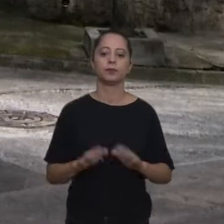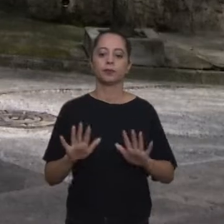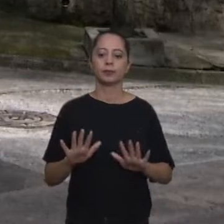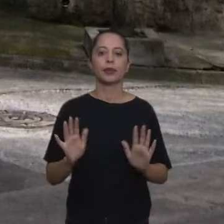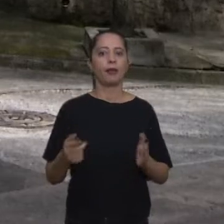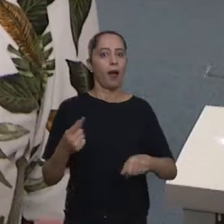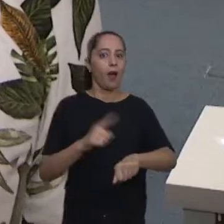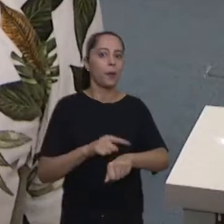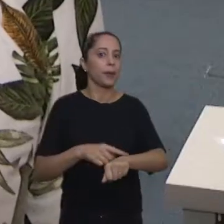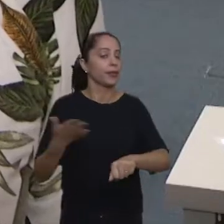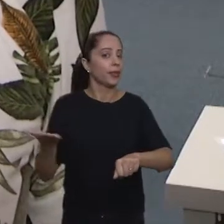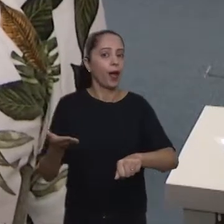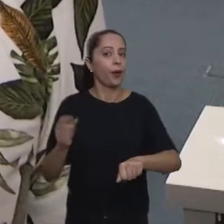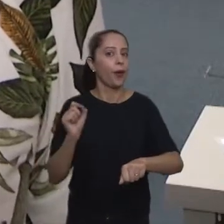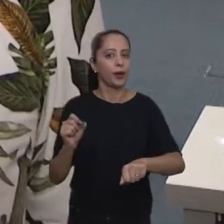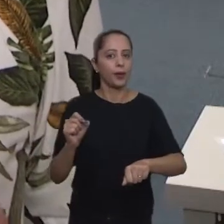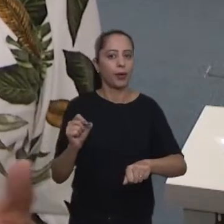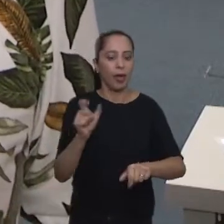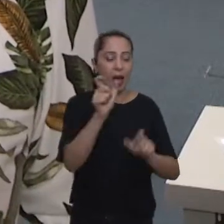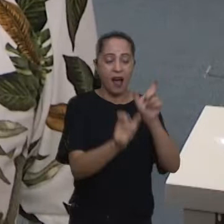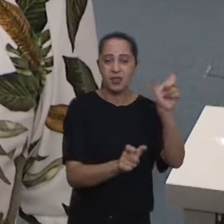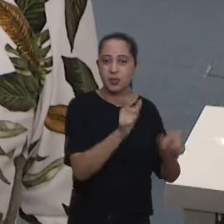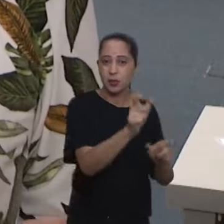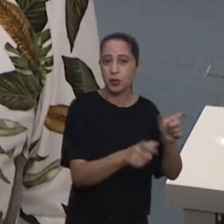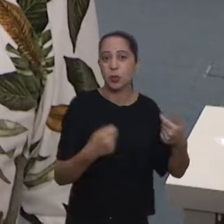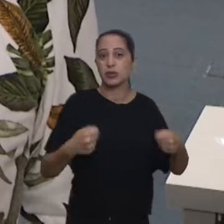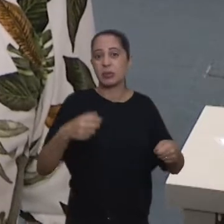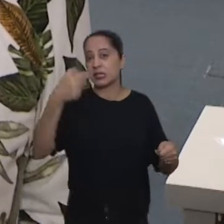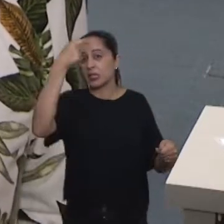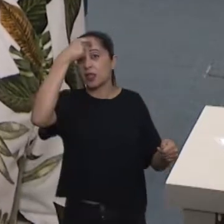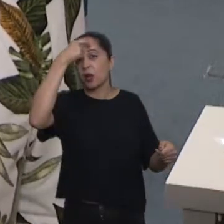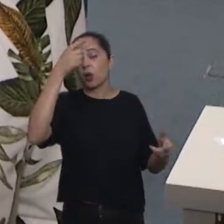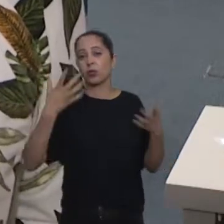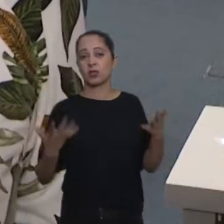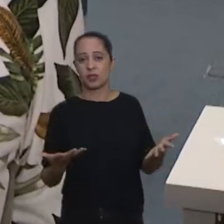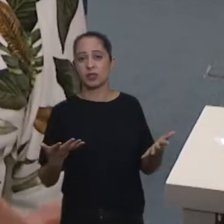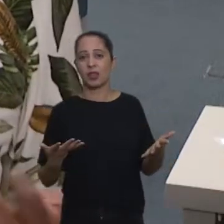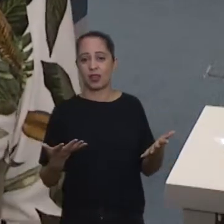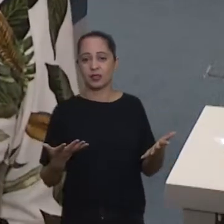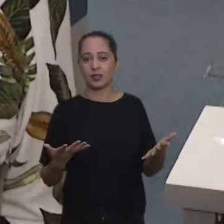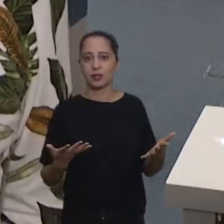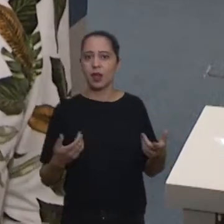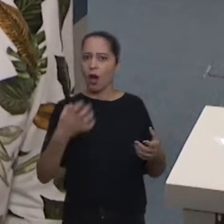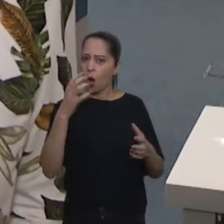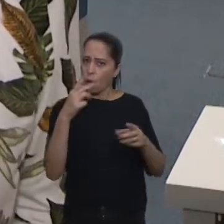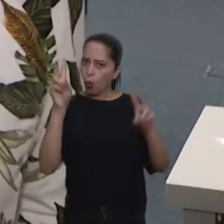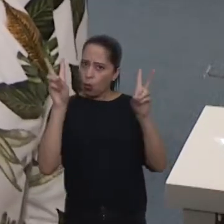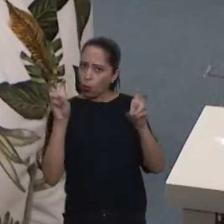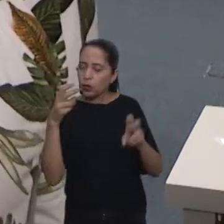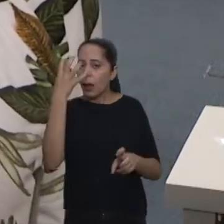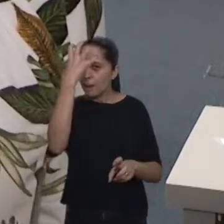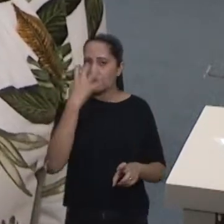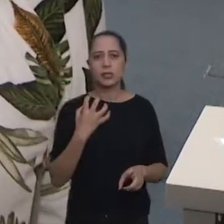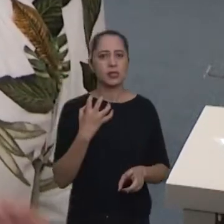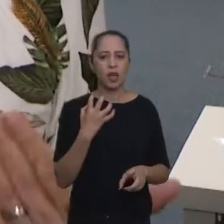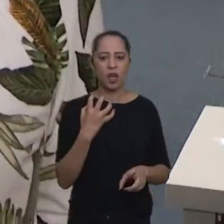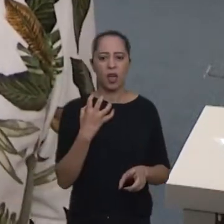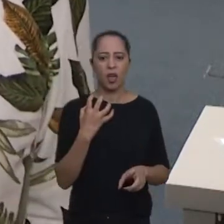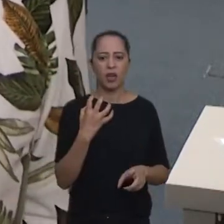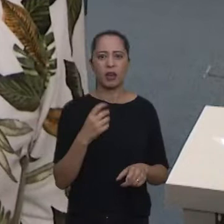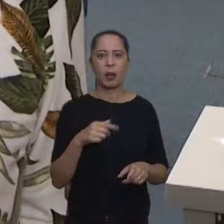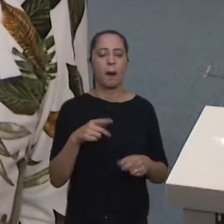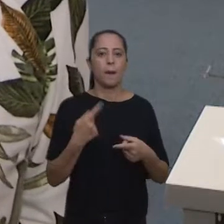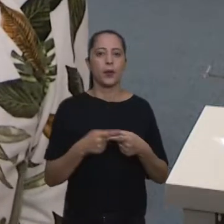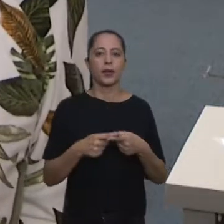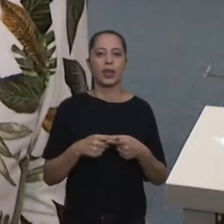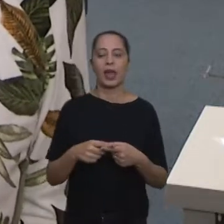o problema. Eu acho que está na hora das pessoas realmente tomarem consciência, levar a vida um pouquinho mais a sério e não